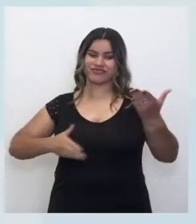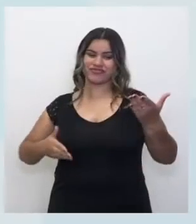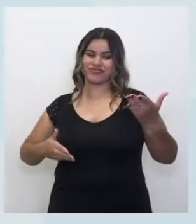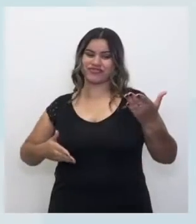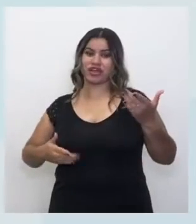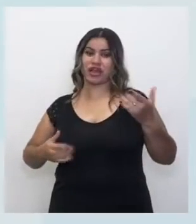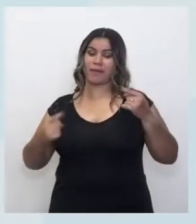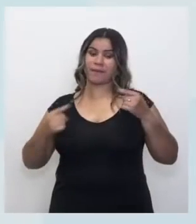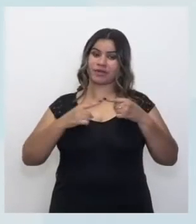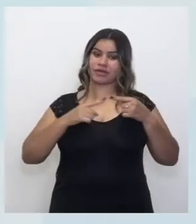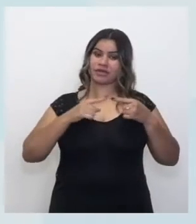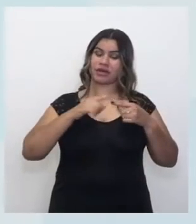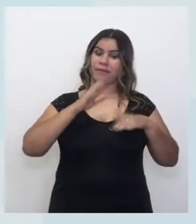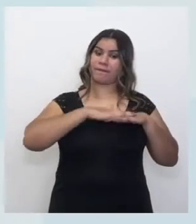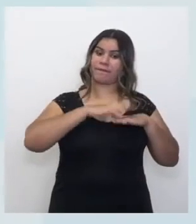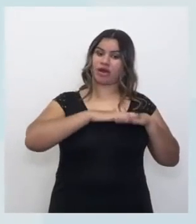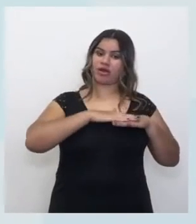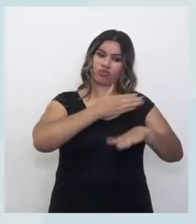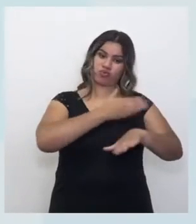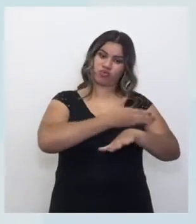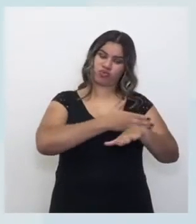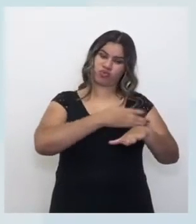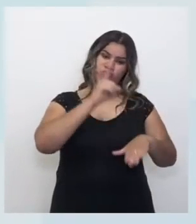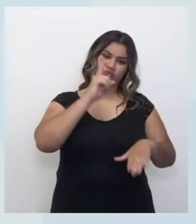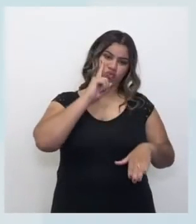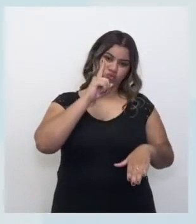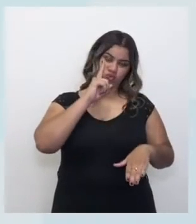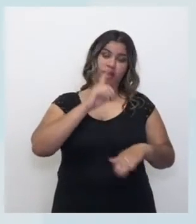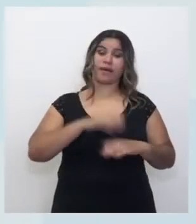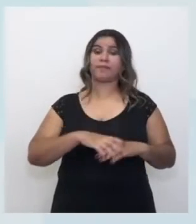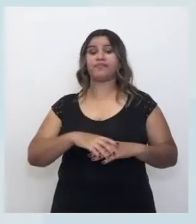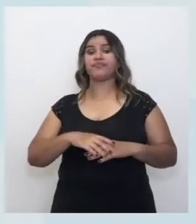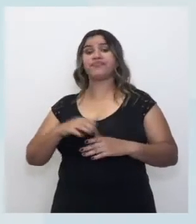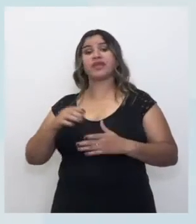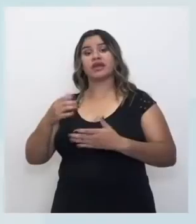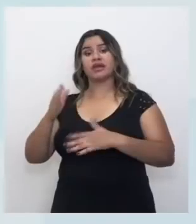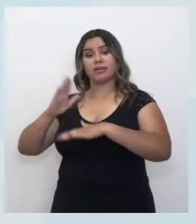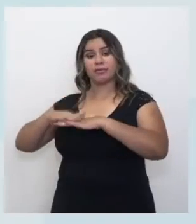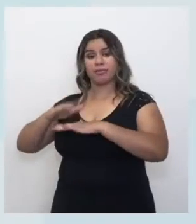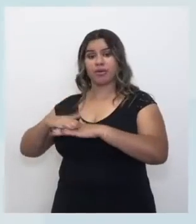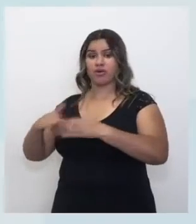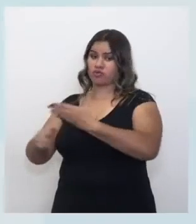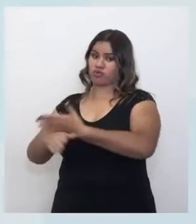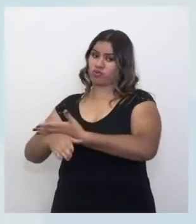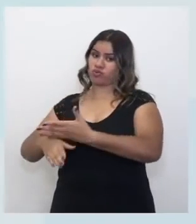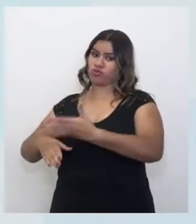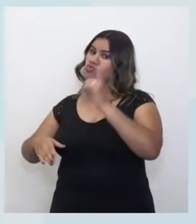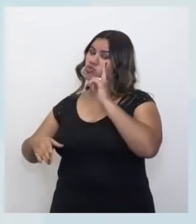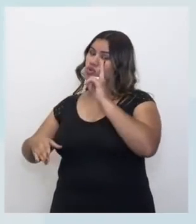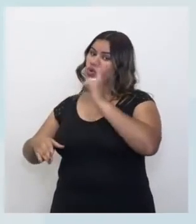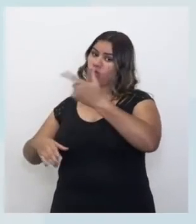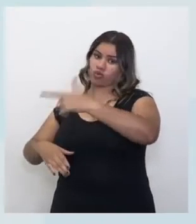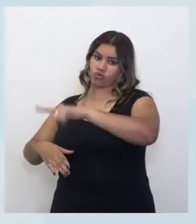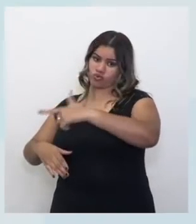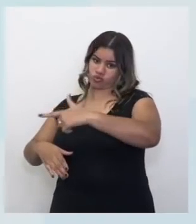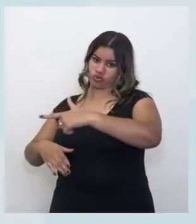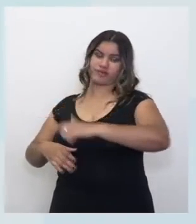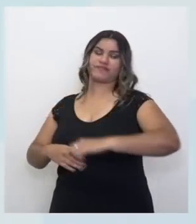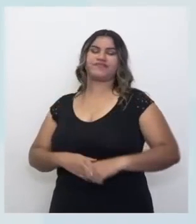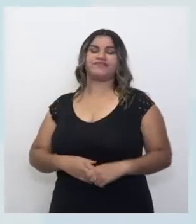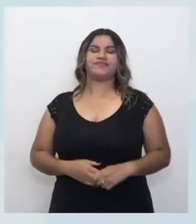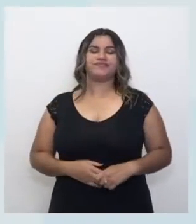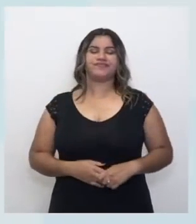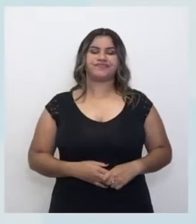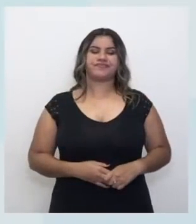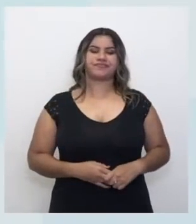entre atividades que ela chamava de cotidianas e atividades que ela chamava de não cotidianas,